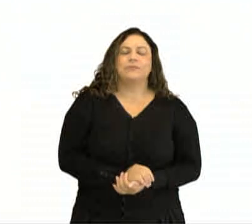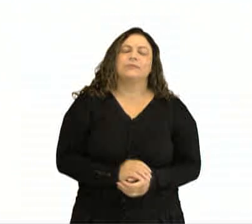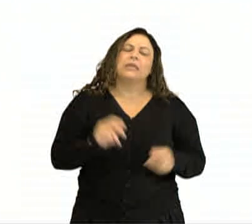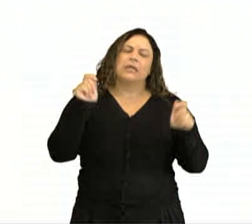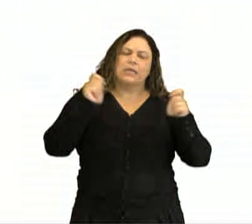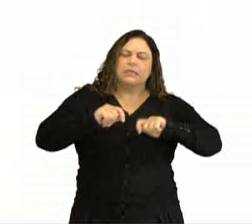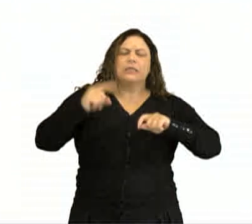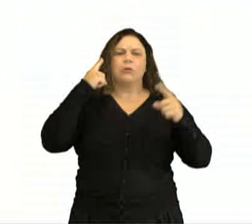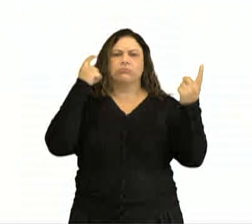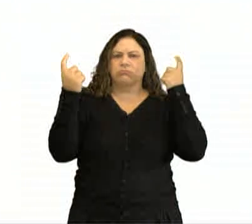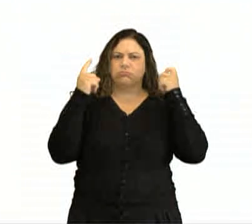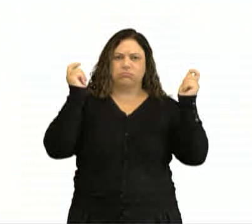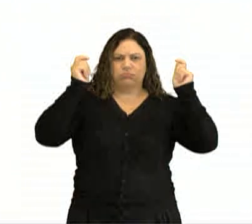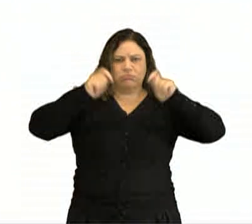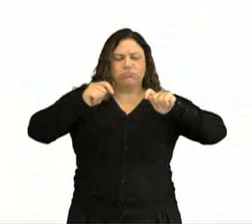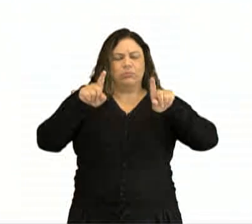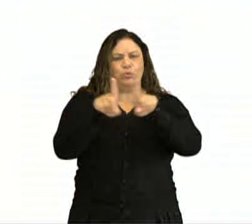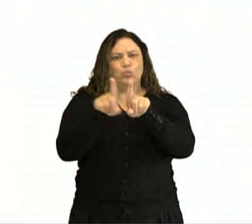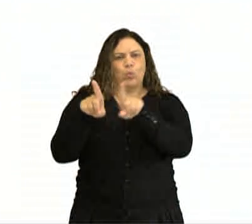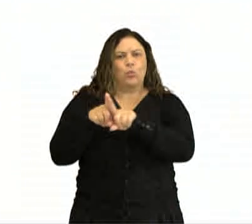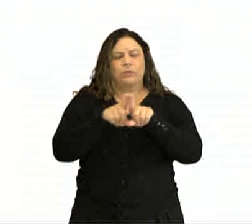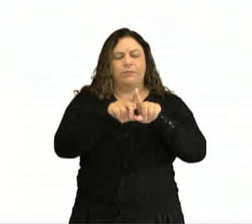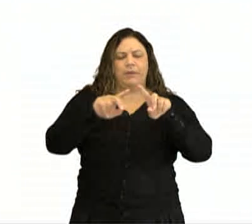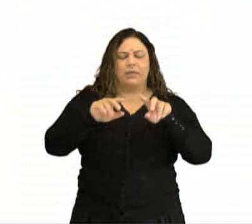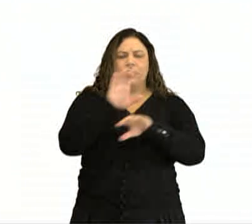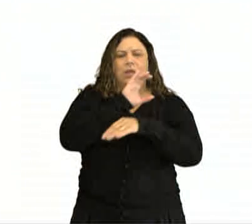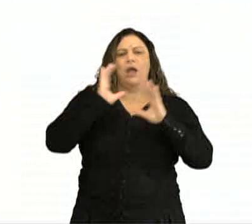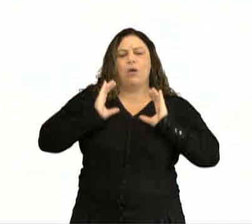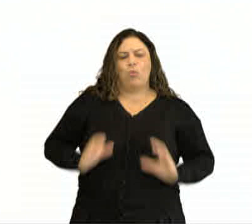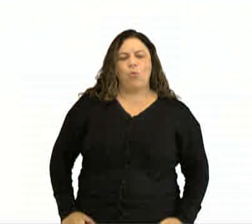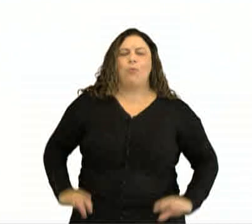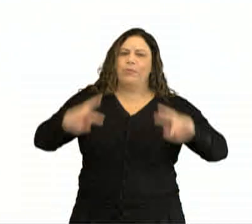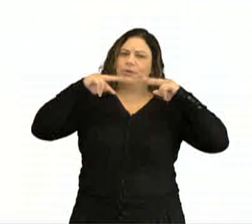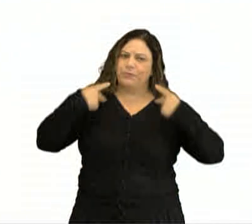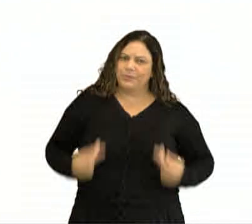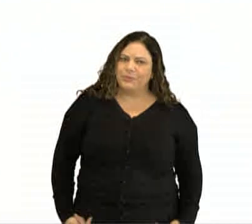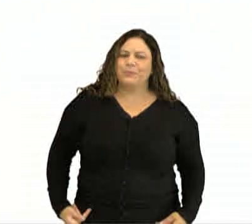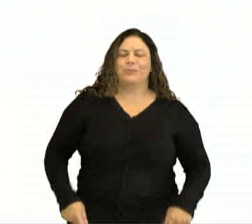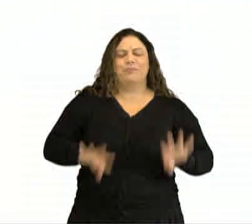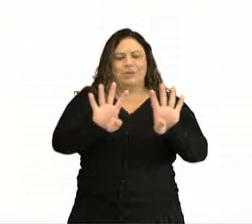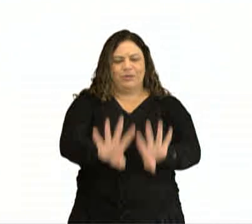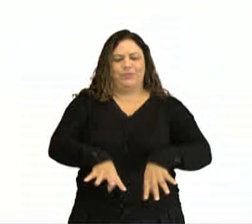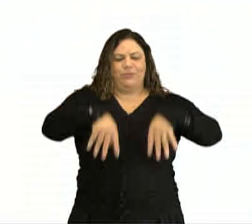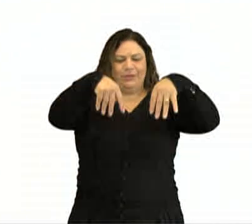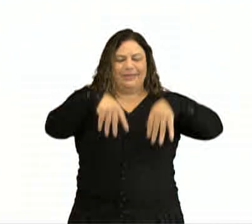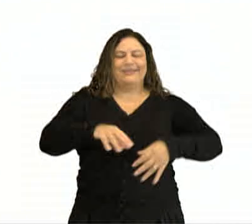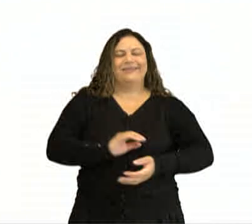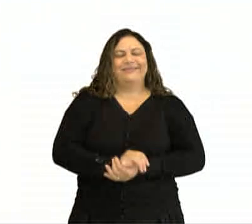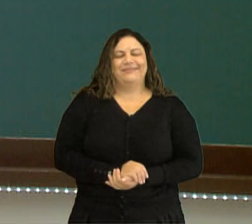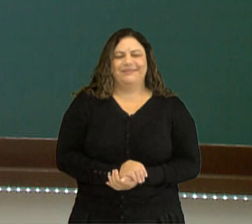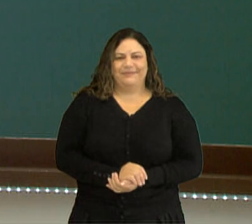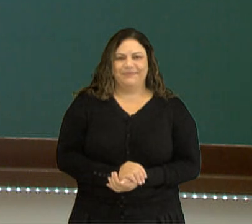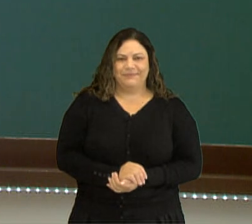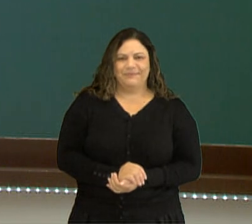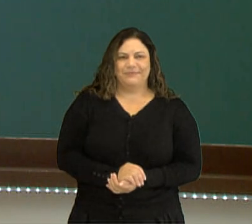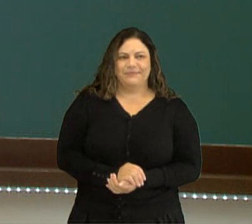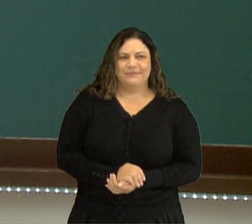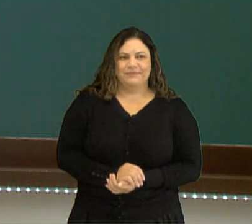ações, comportamentos humanos à arquibancada, ok? Tá?